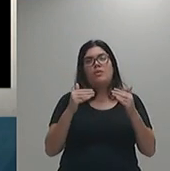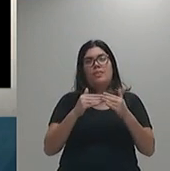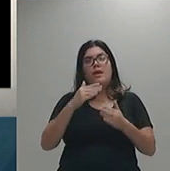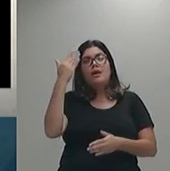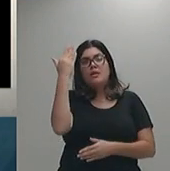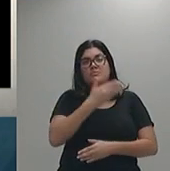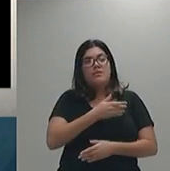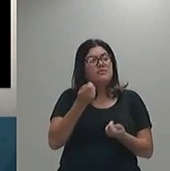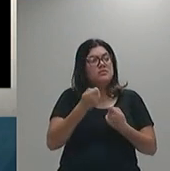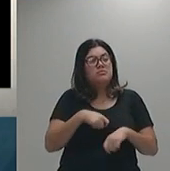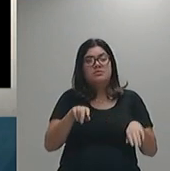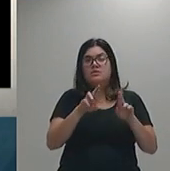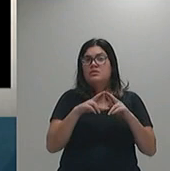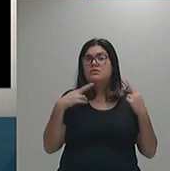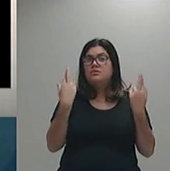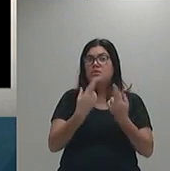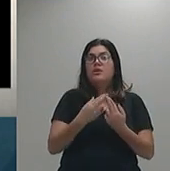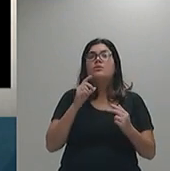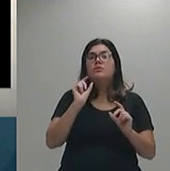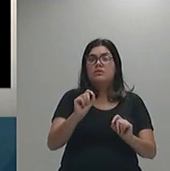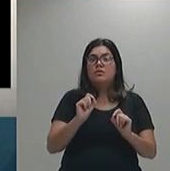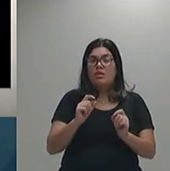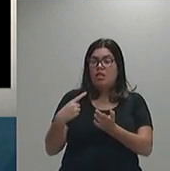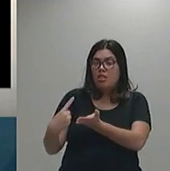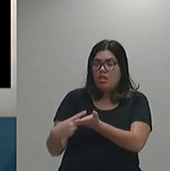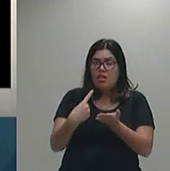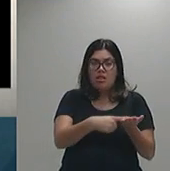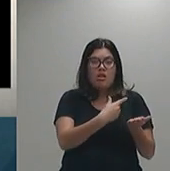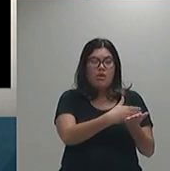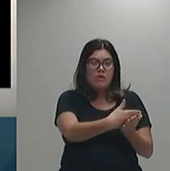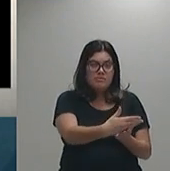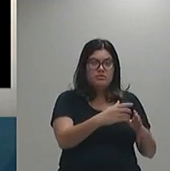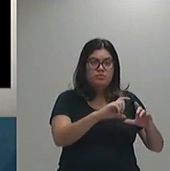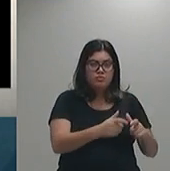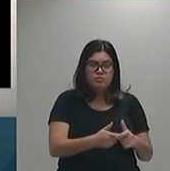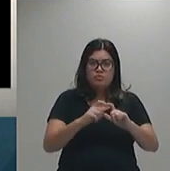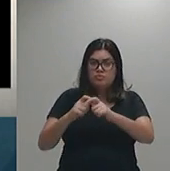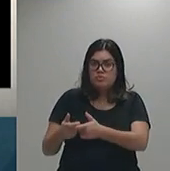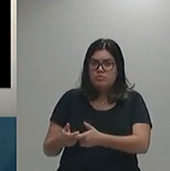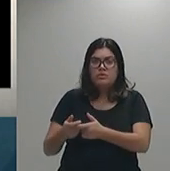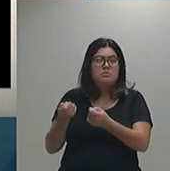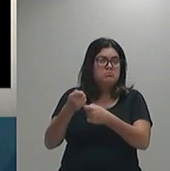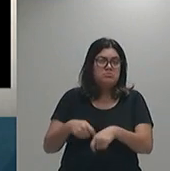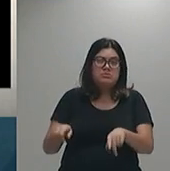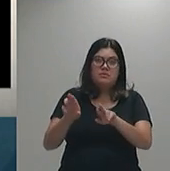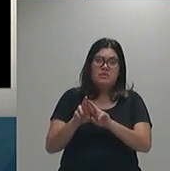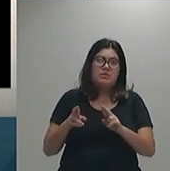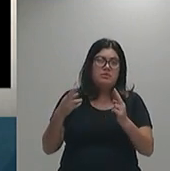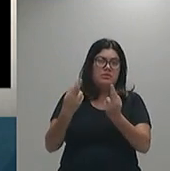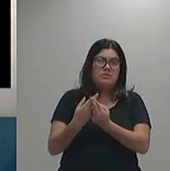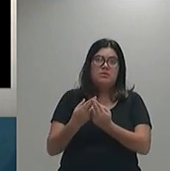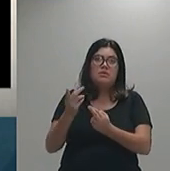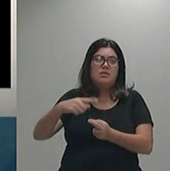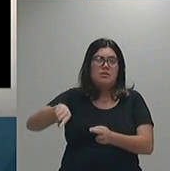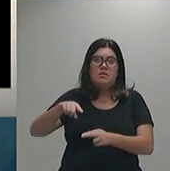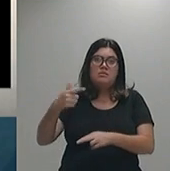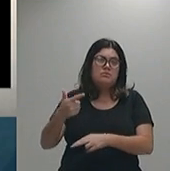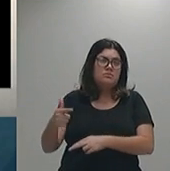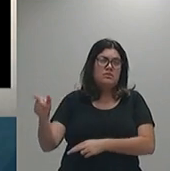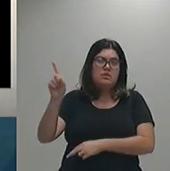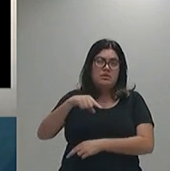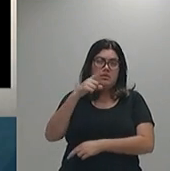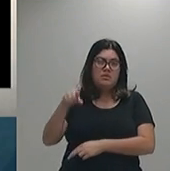Assembleia é que as arbitragens iniciadas pelos minoritários sem Assembleia não foram extintas até agora